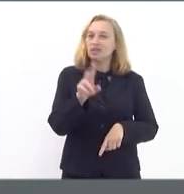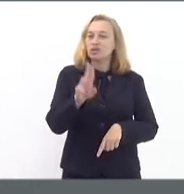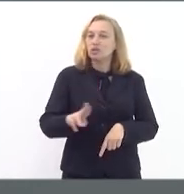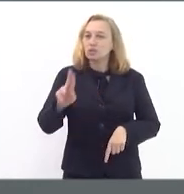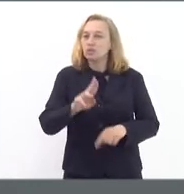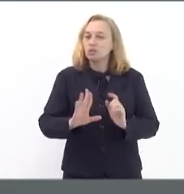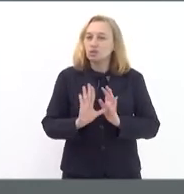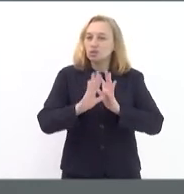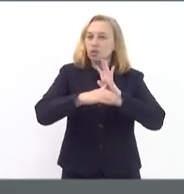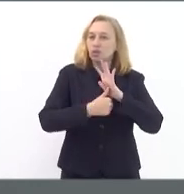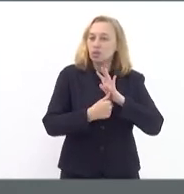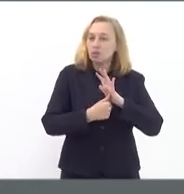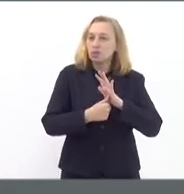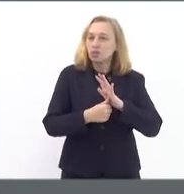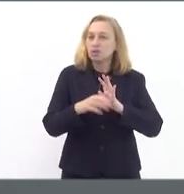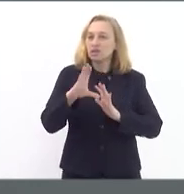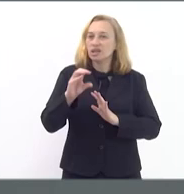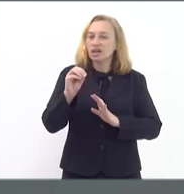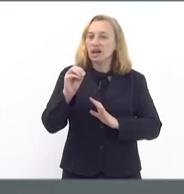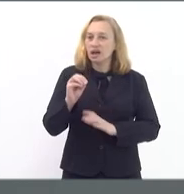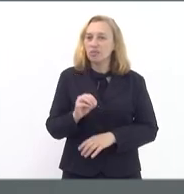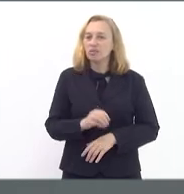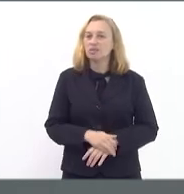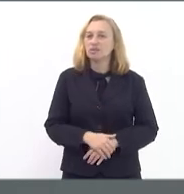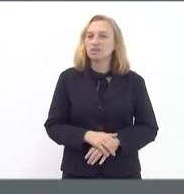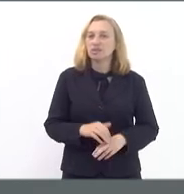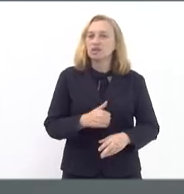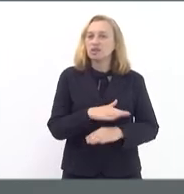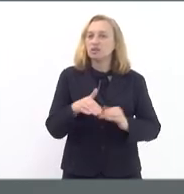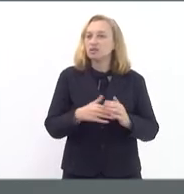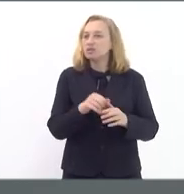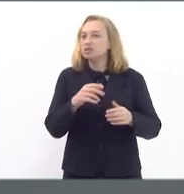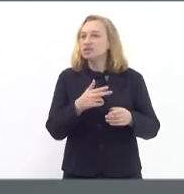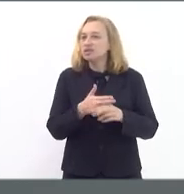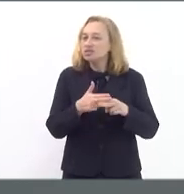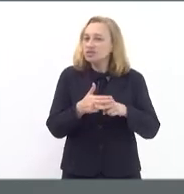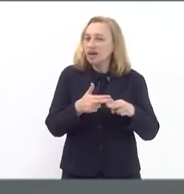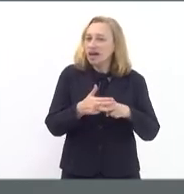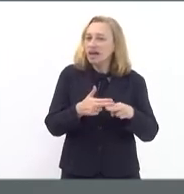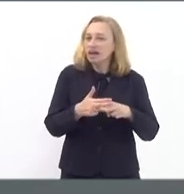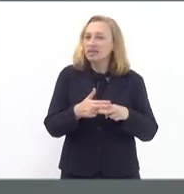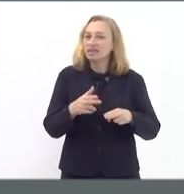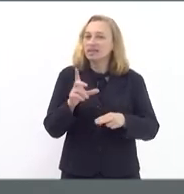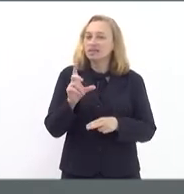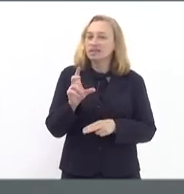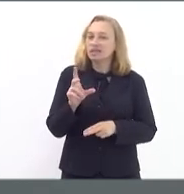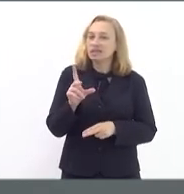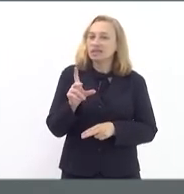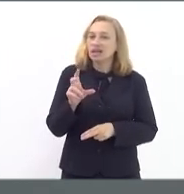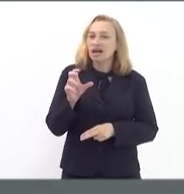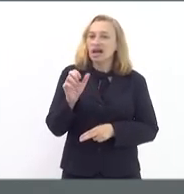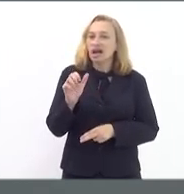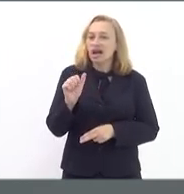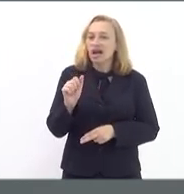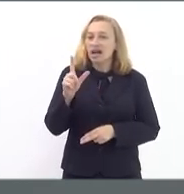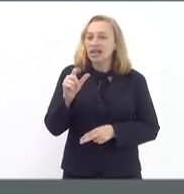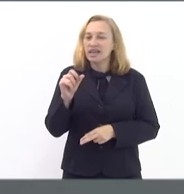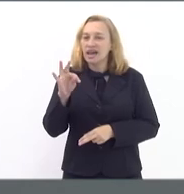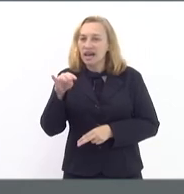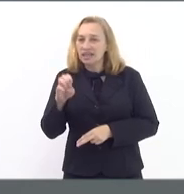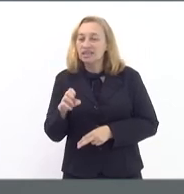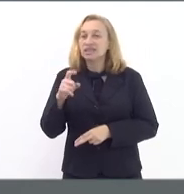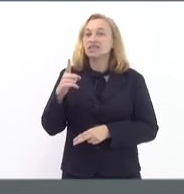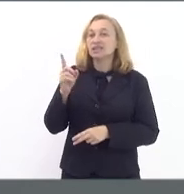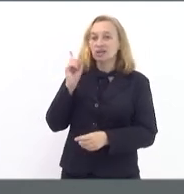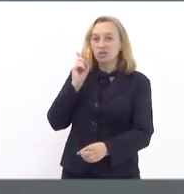uso de furto de cabos da SuperVia todas as facas todos esses alicates são para isso a gente é esse sim a gente encontra o